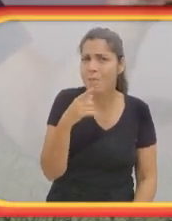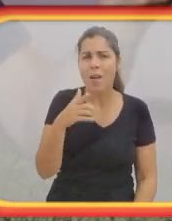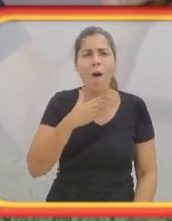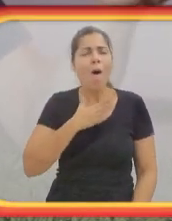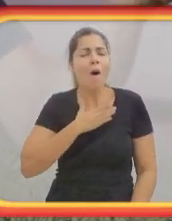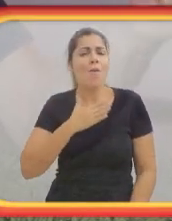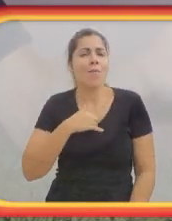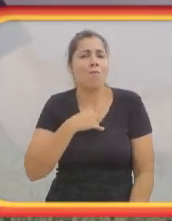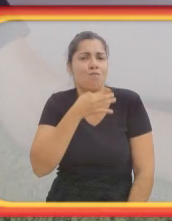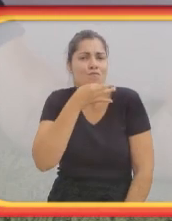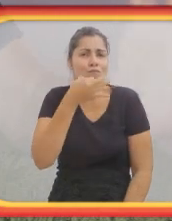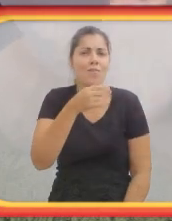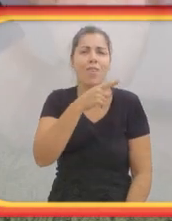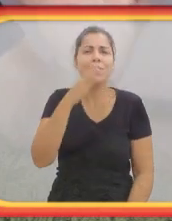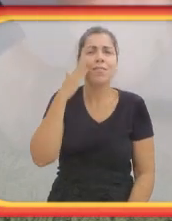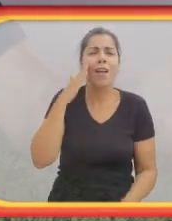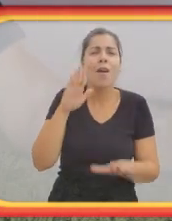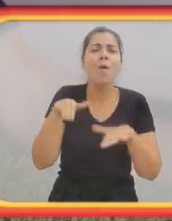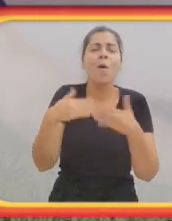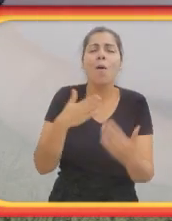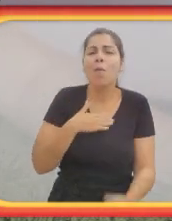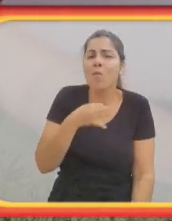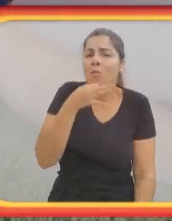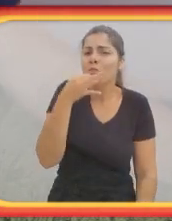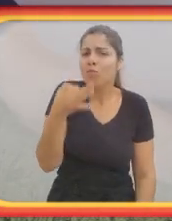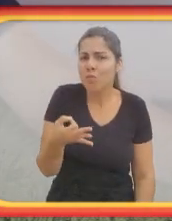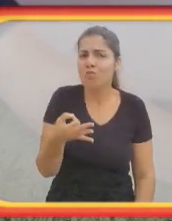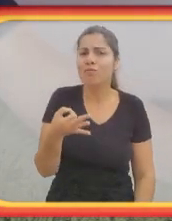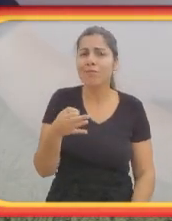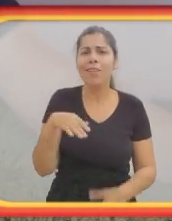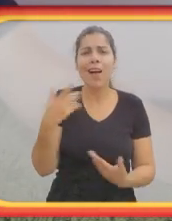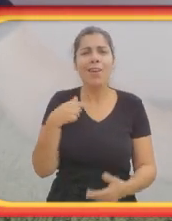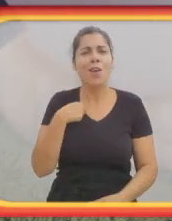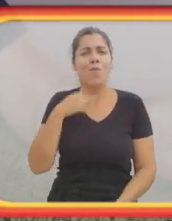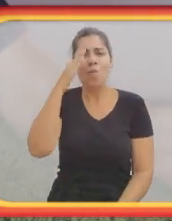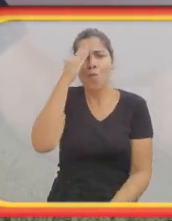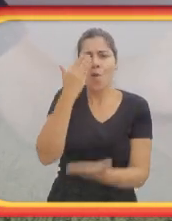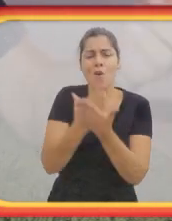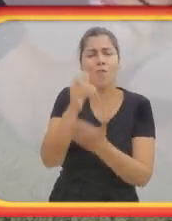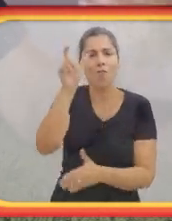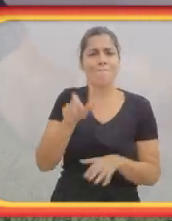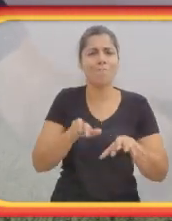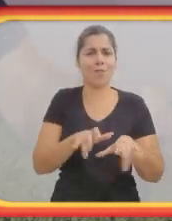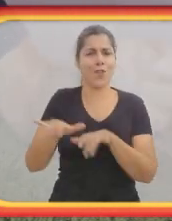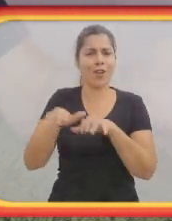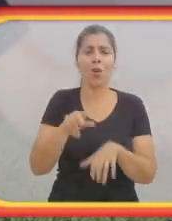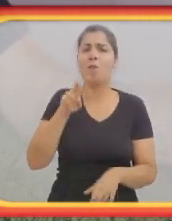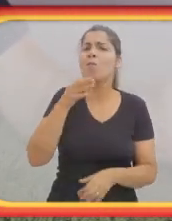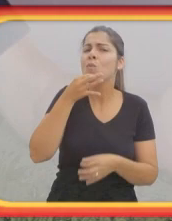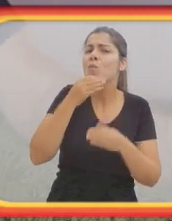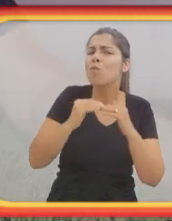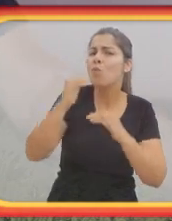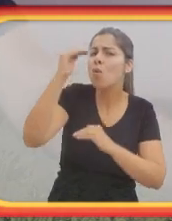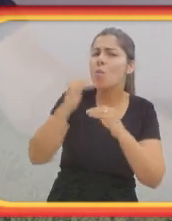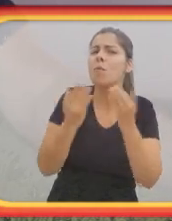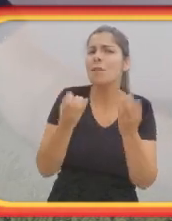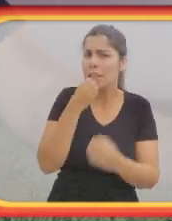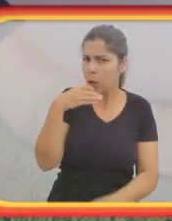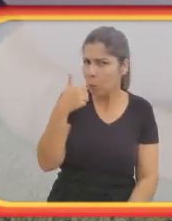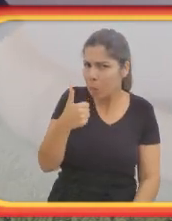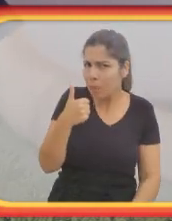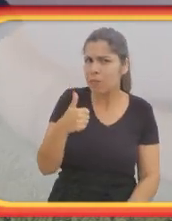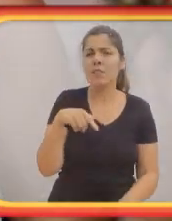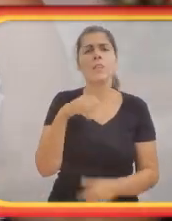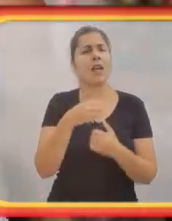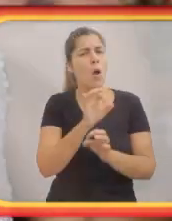Tá bom. Ela gosta do meu som, ela sabe qual é o meu som. Aí eu confio nela, vou tocar. Volume, tá tudo bem, tá